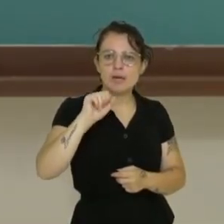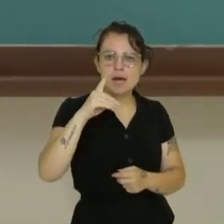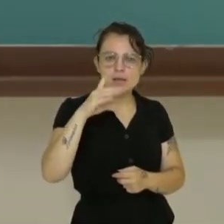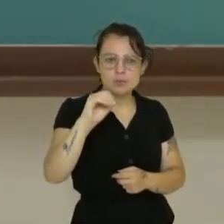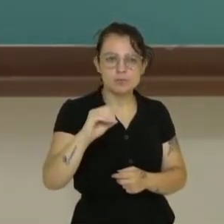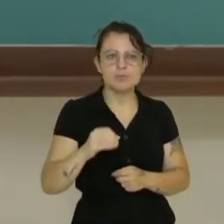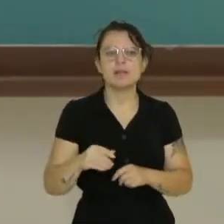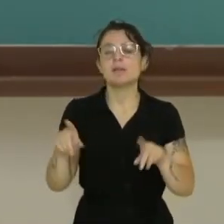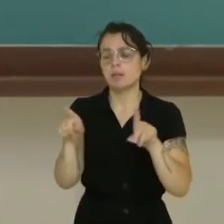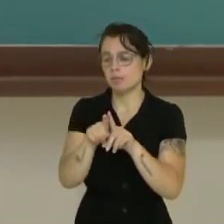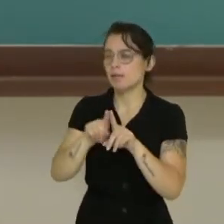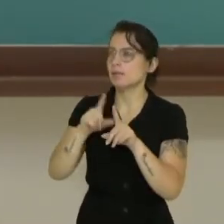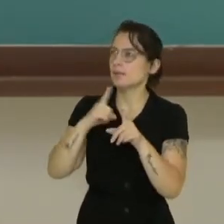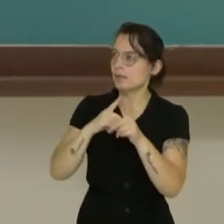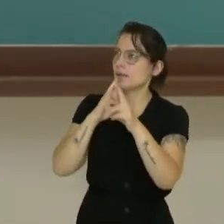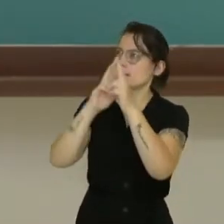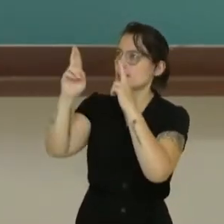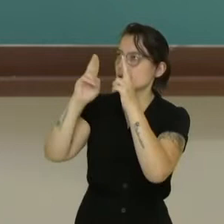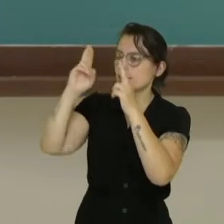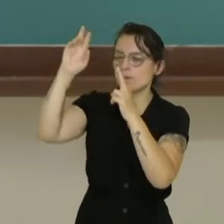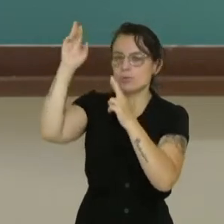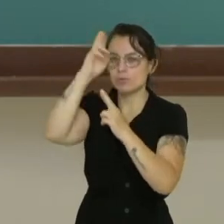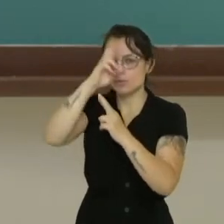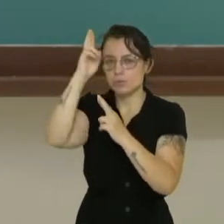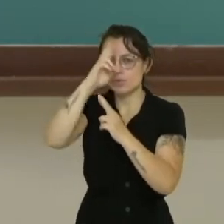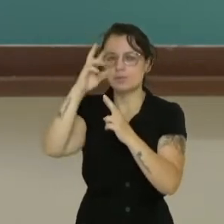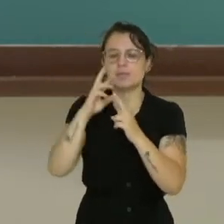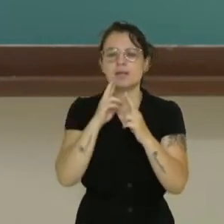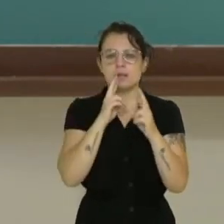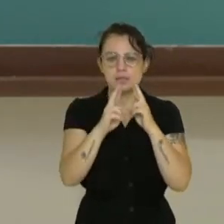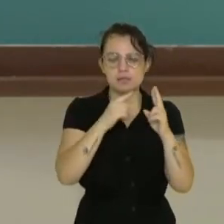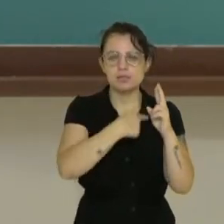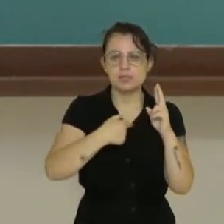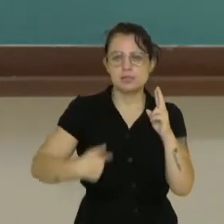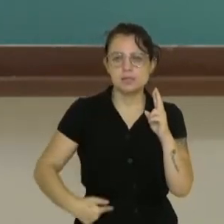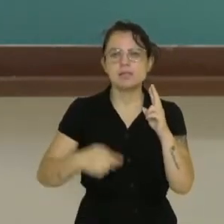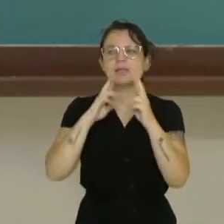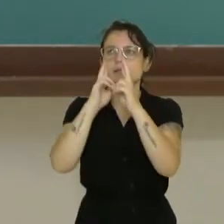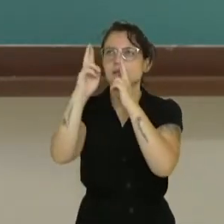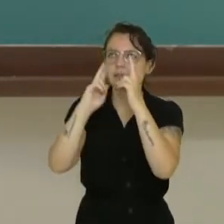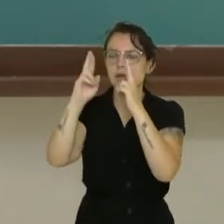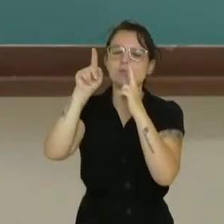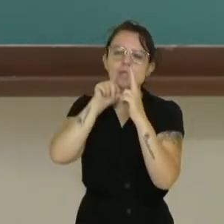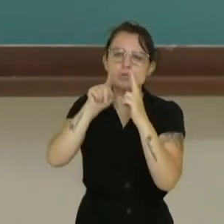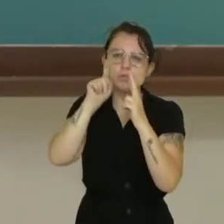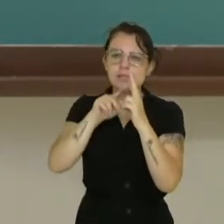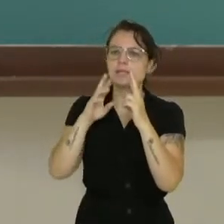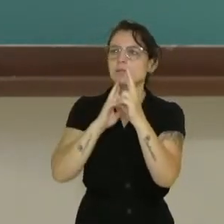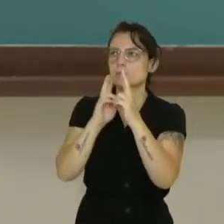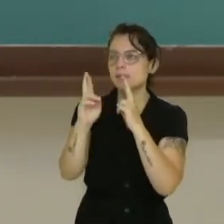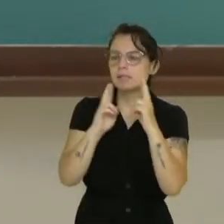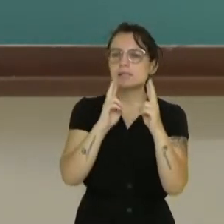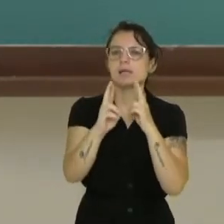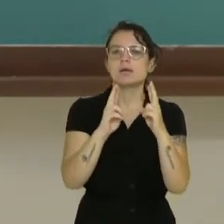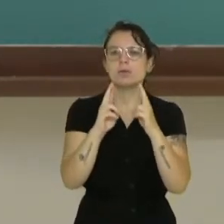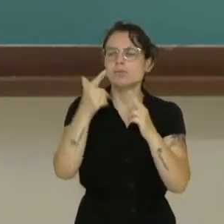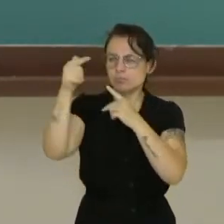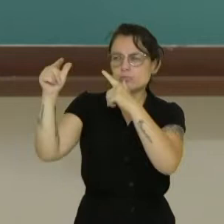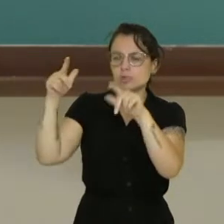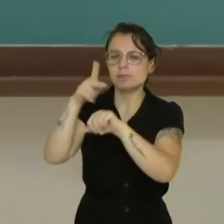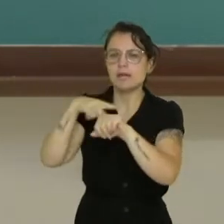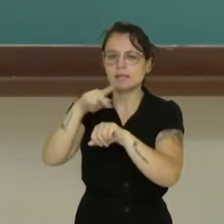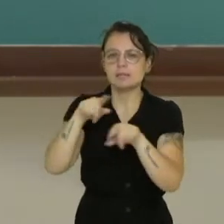e Rússia, com Brasil e China, aliás, eu já falei da China, com Brasil e Estados Unidos e outros países